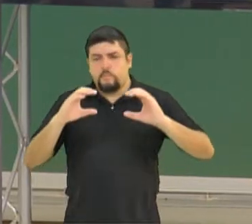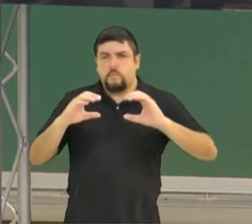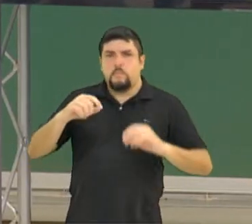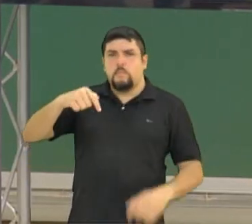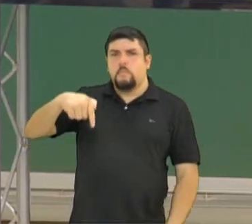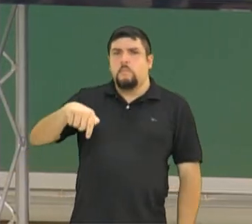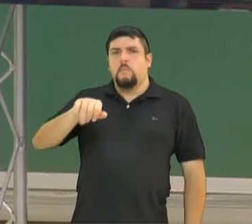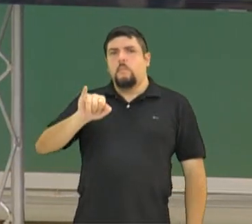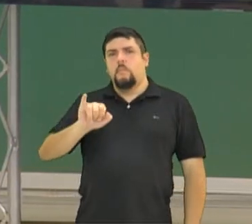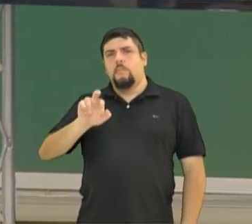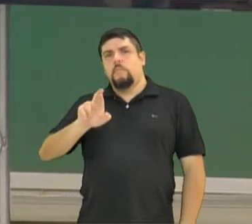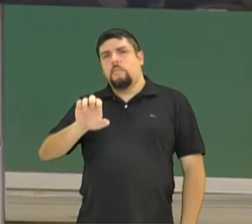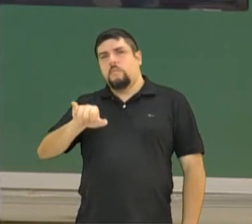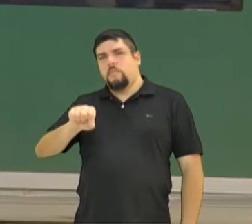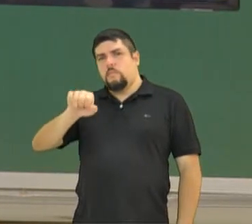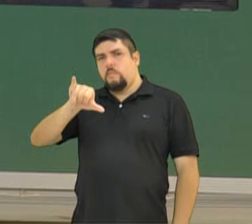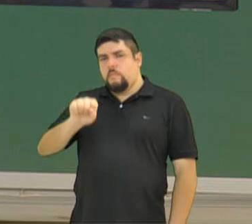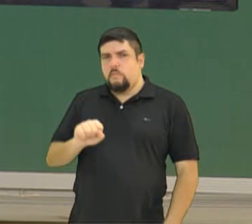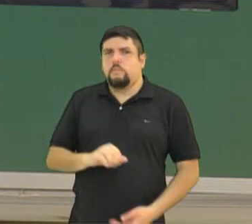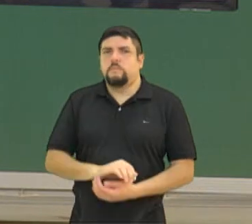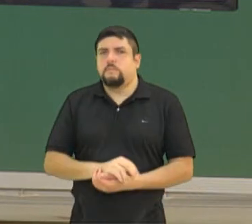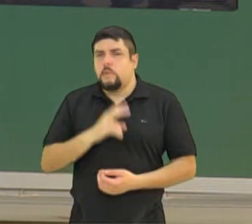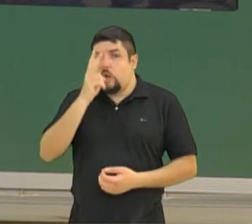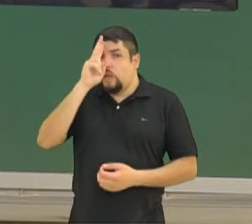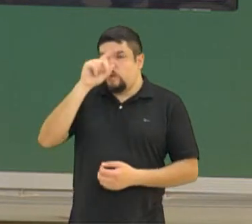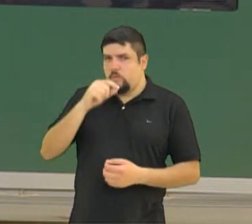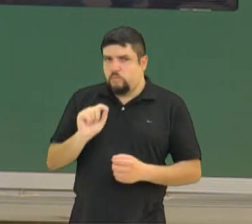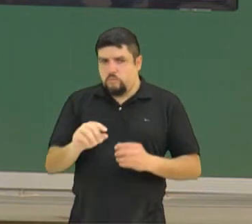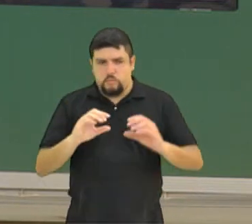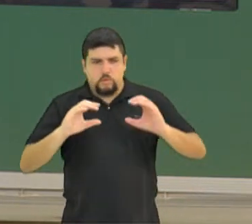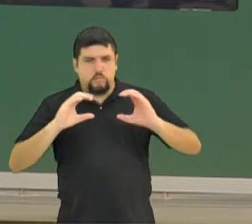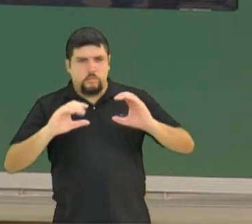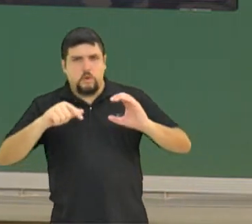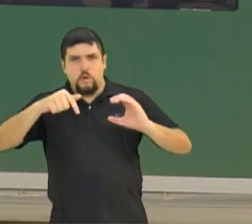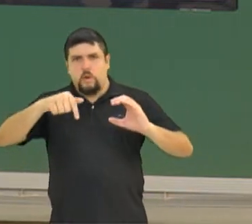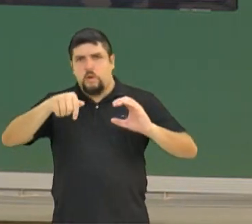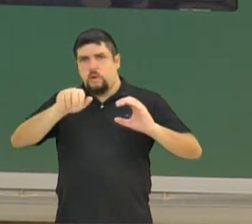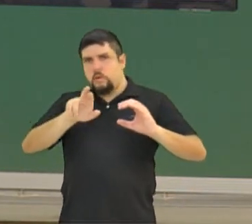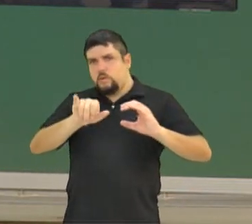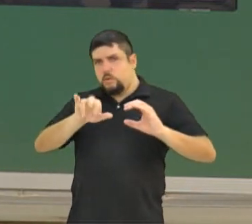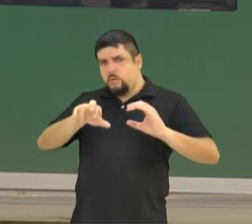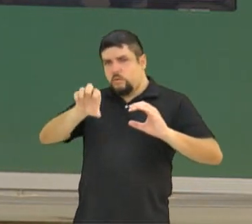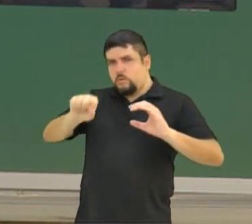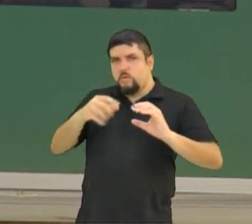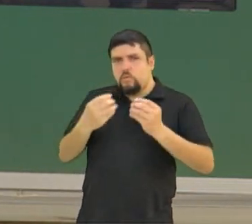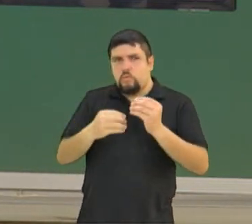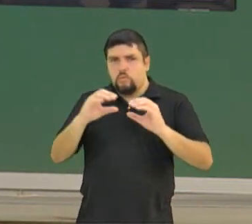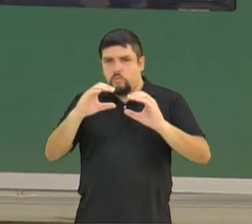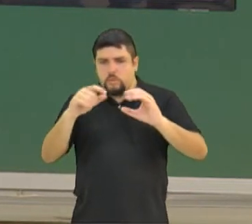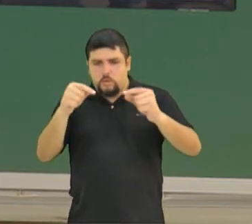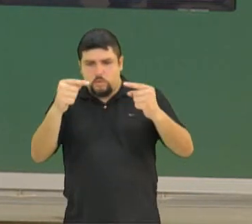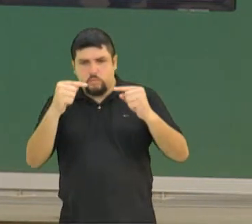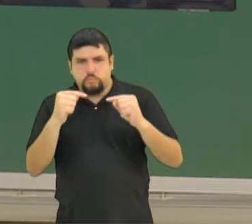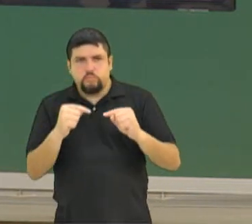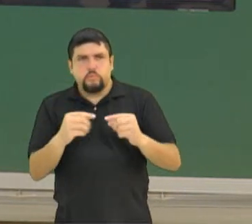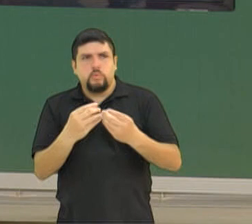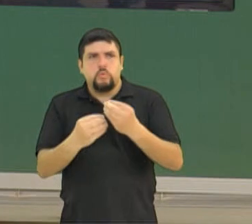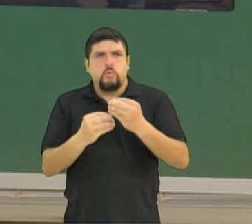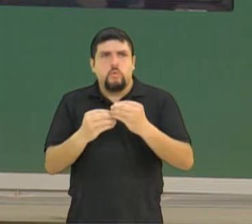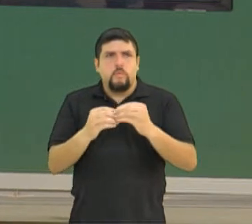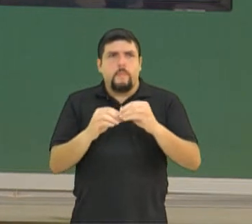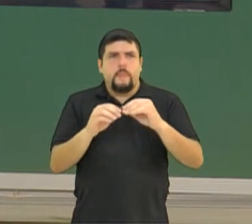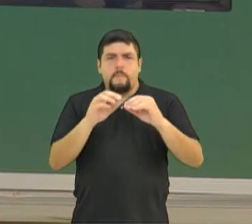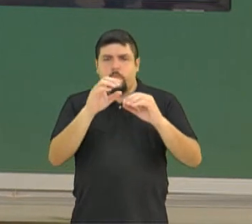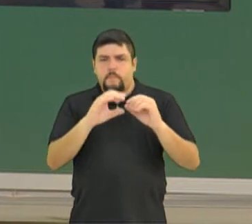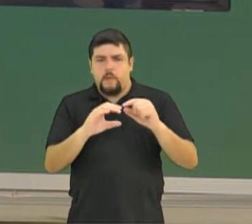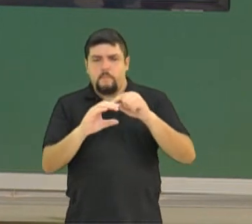certo? Lembrem que esse carbono quiral ou carbono assimétrico, né, está aqui embaixo, é aquele carboninho